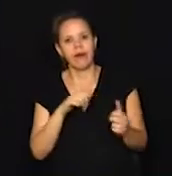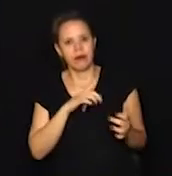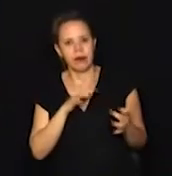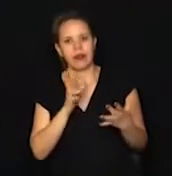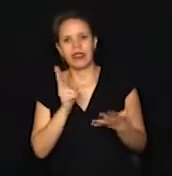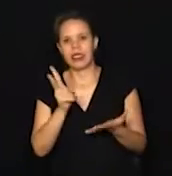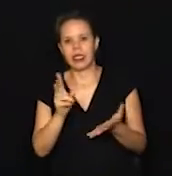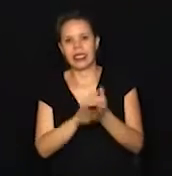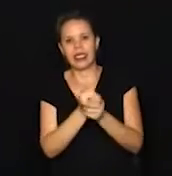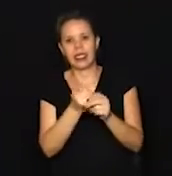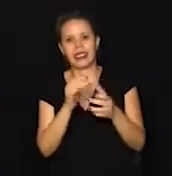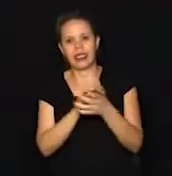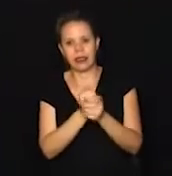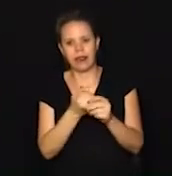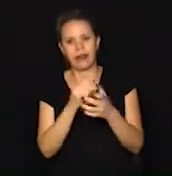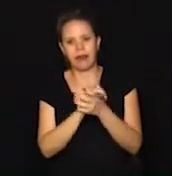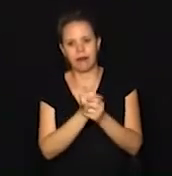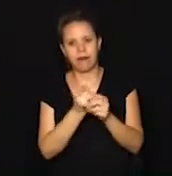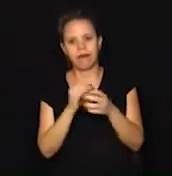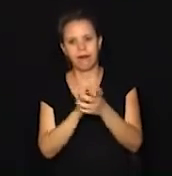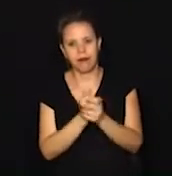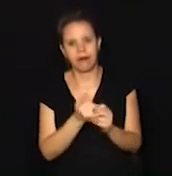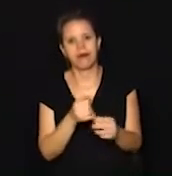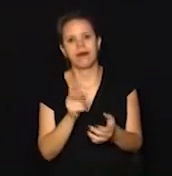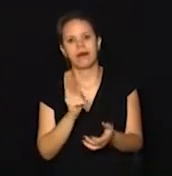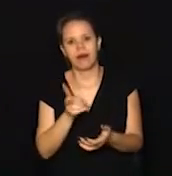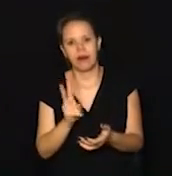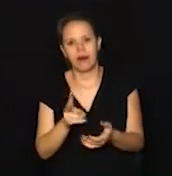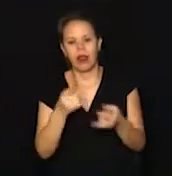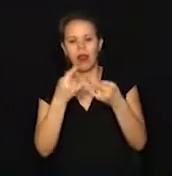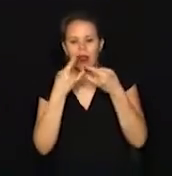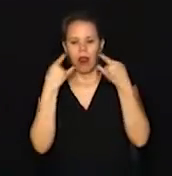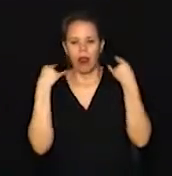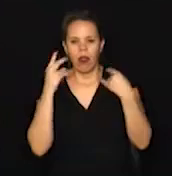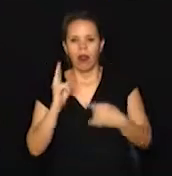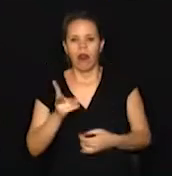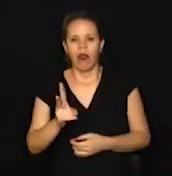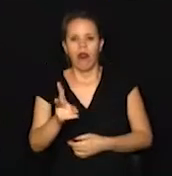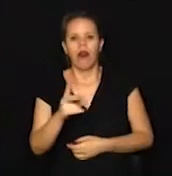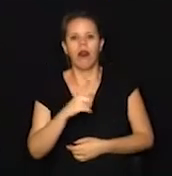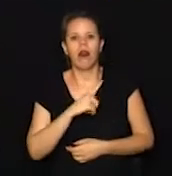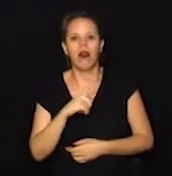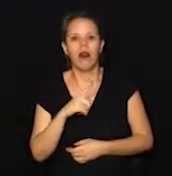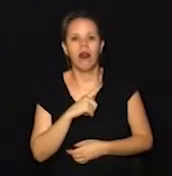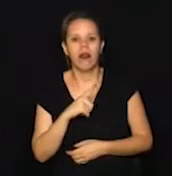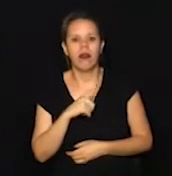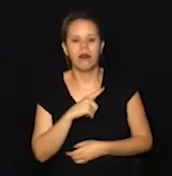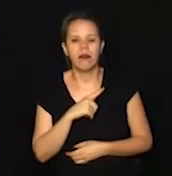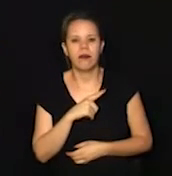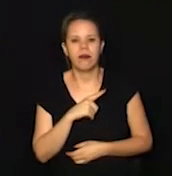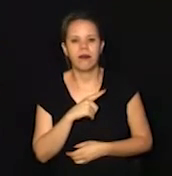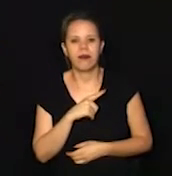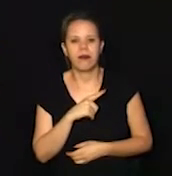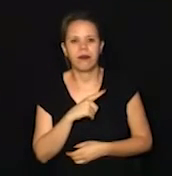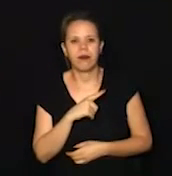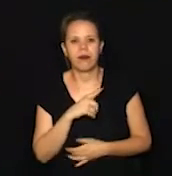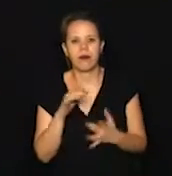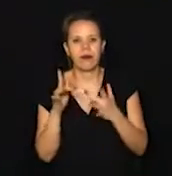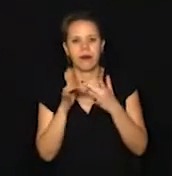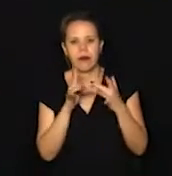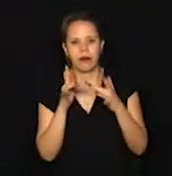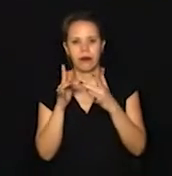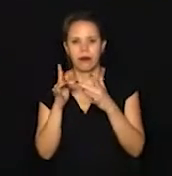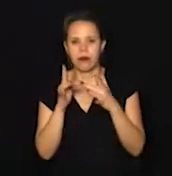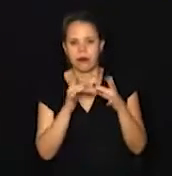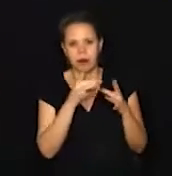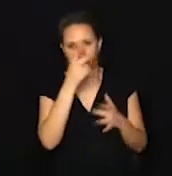lavando sempre as mãos, né? Um uso frequente da máscara quando for ter o contato com as